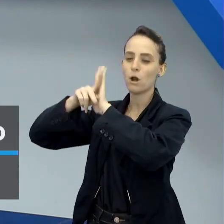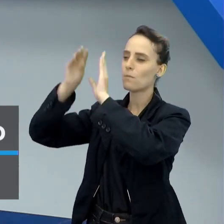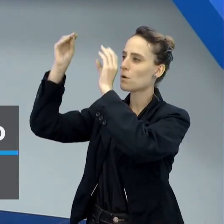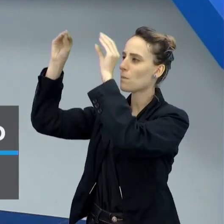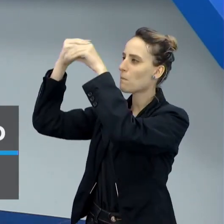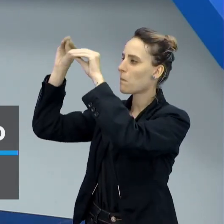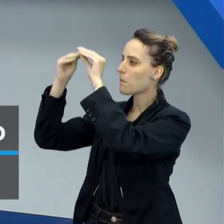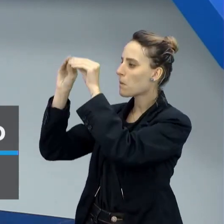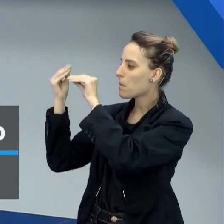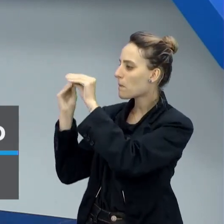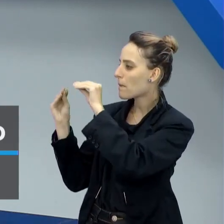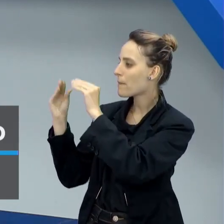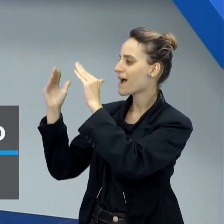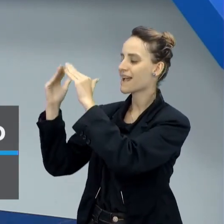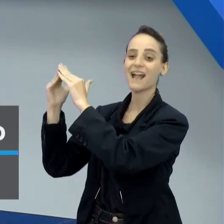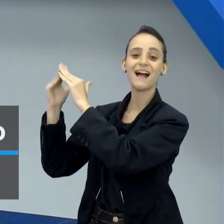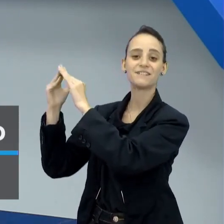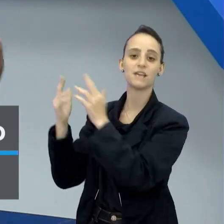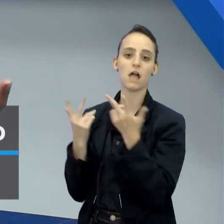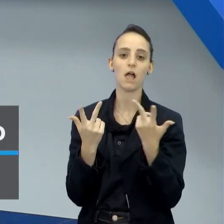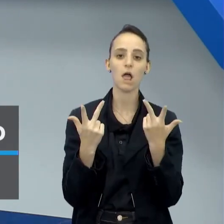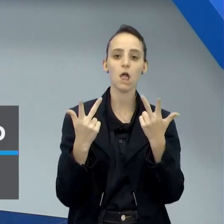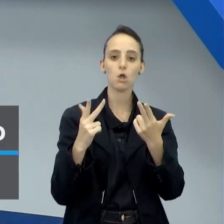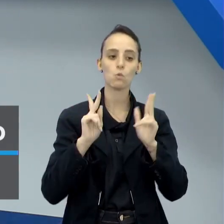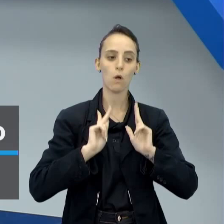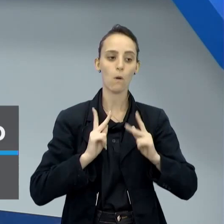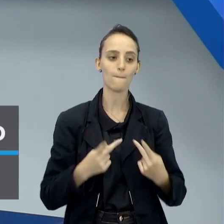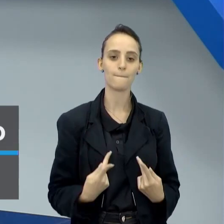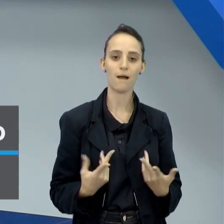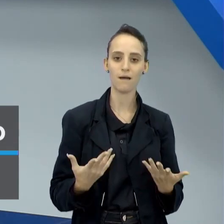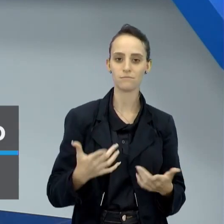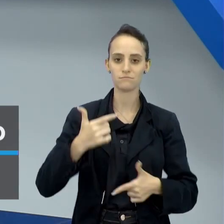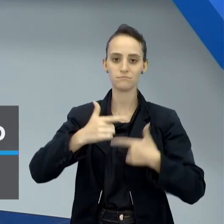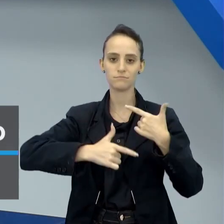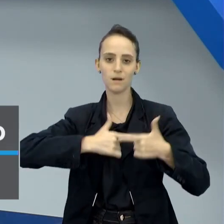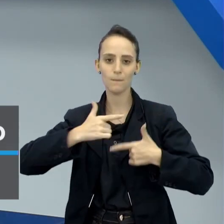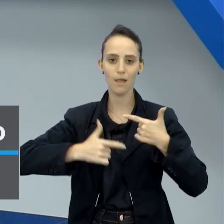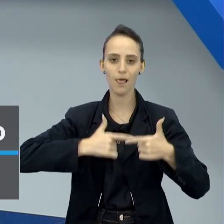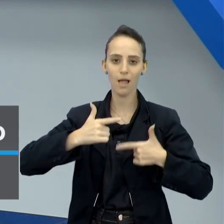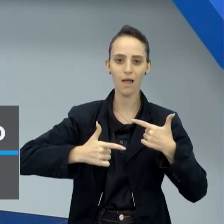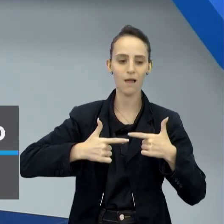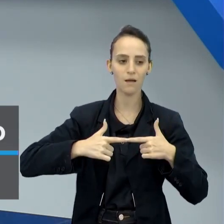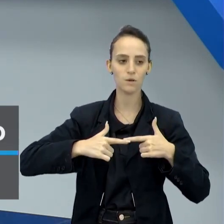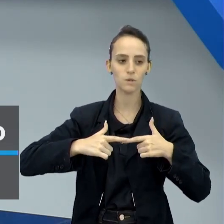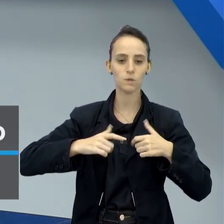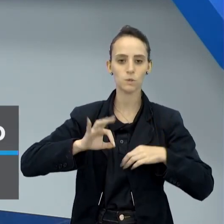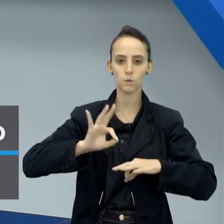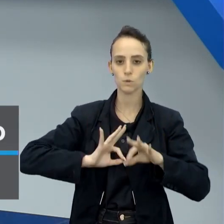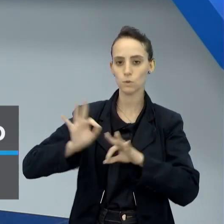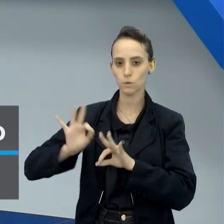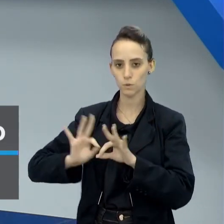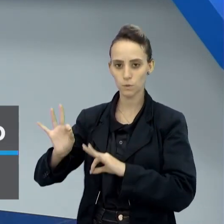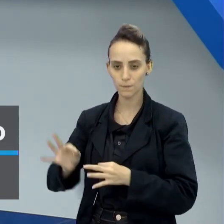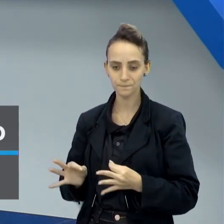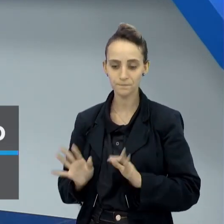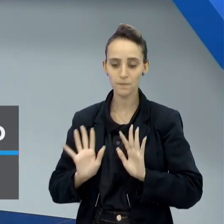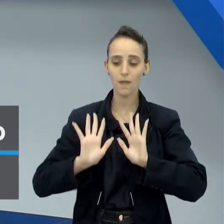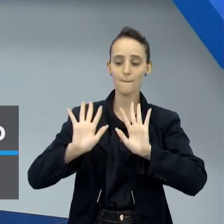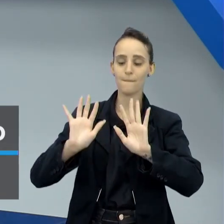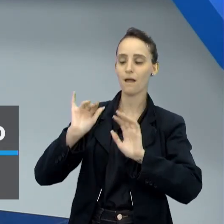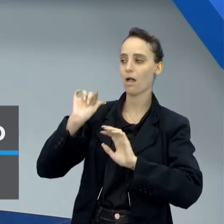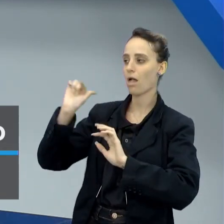capacidade humana de trabalhar, de transformar. Mas a diferença é que esse animal, essa